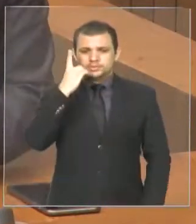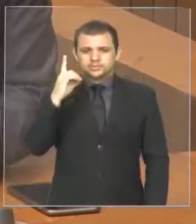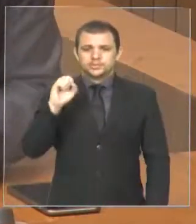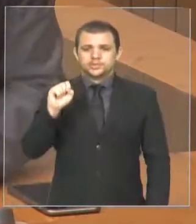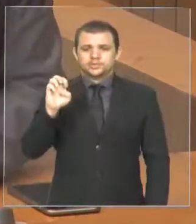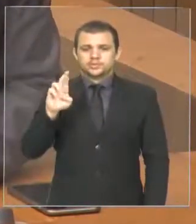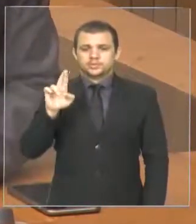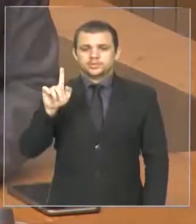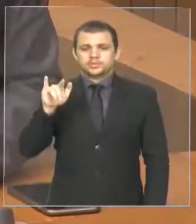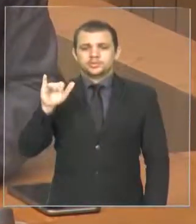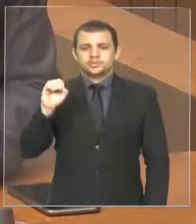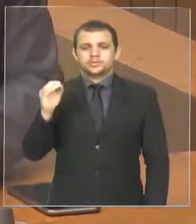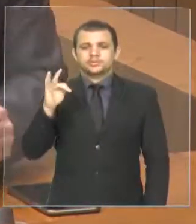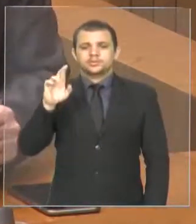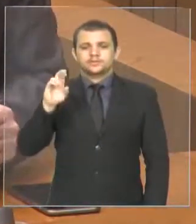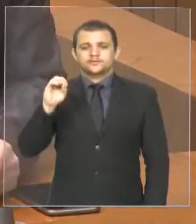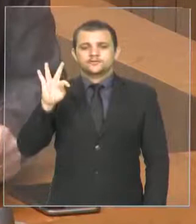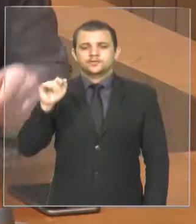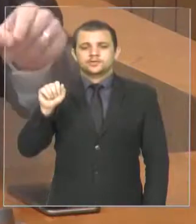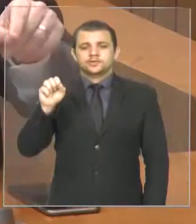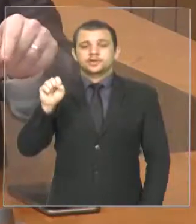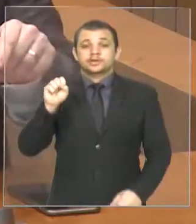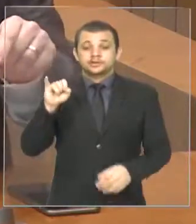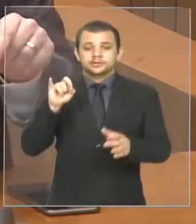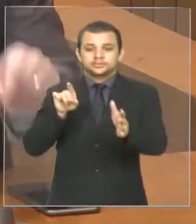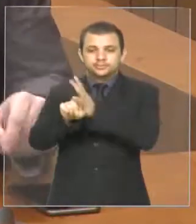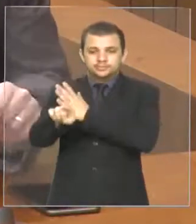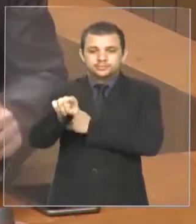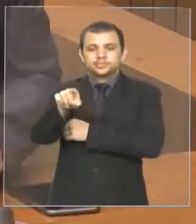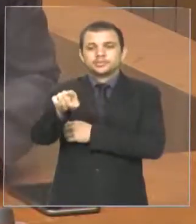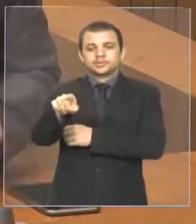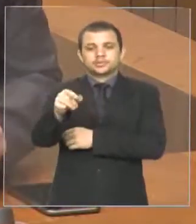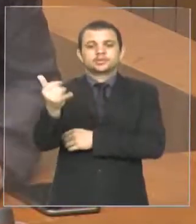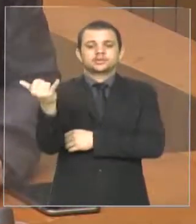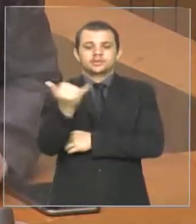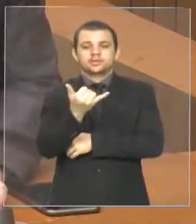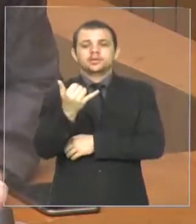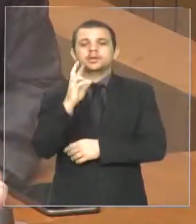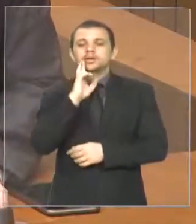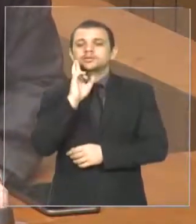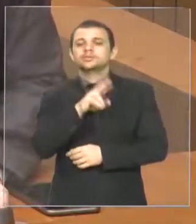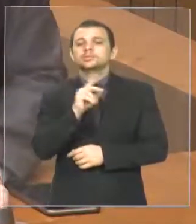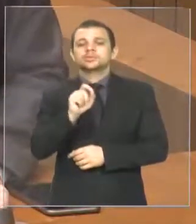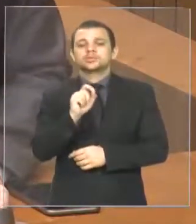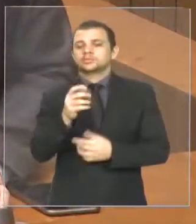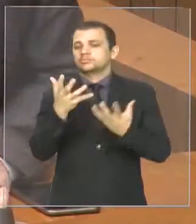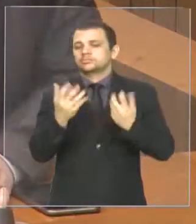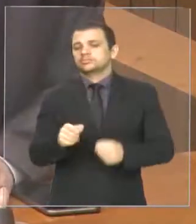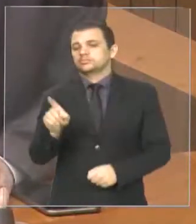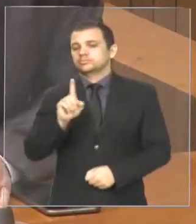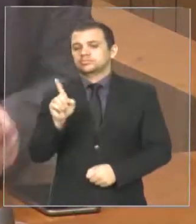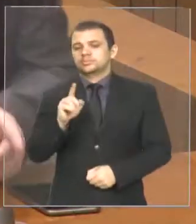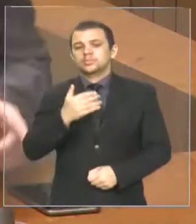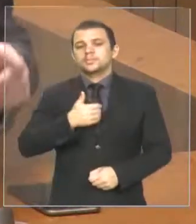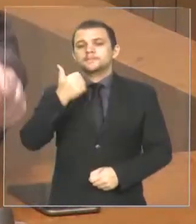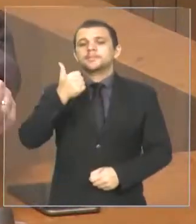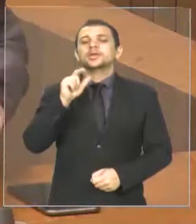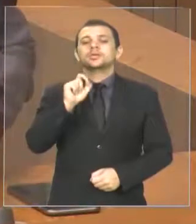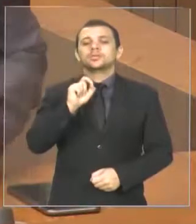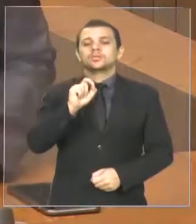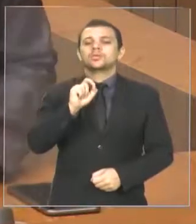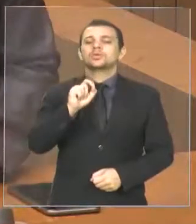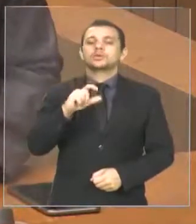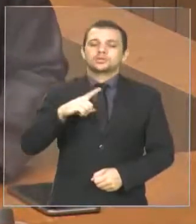for consultado sobre esse assunto, certamente vai dizer que é contra, que preferia que fosse e prefere que